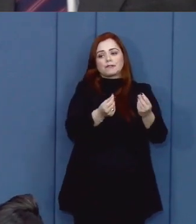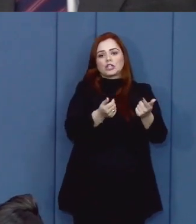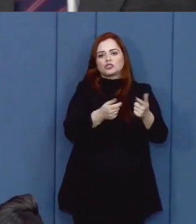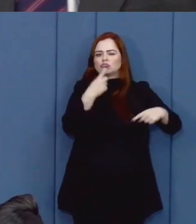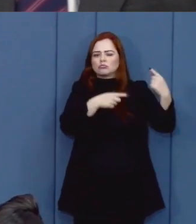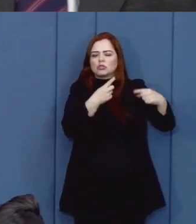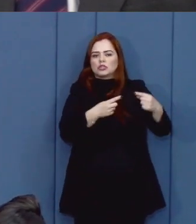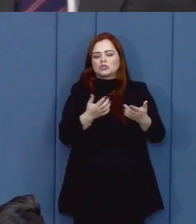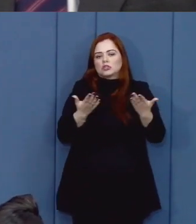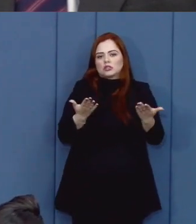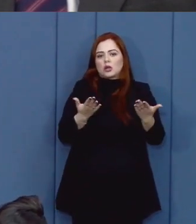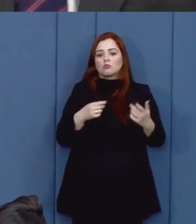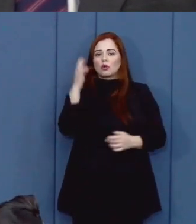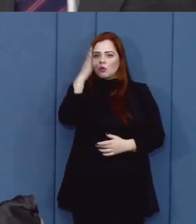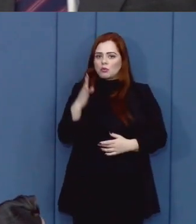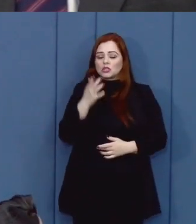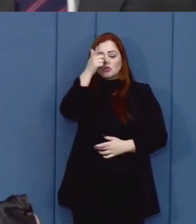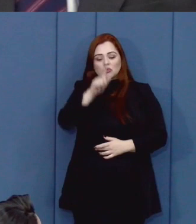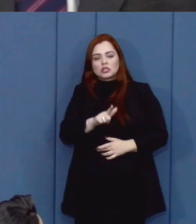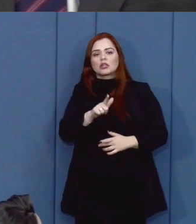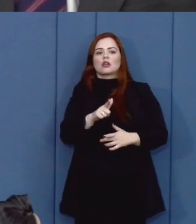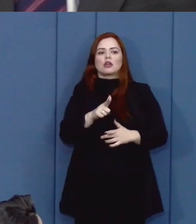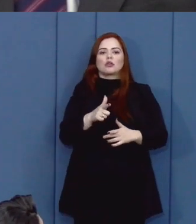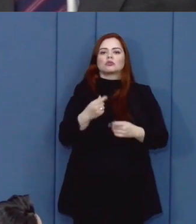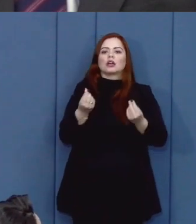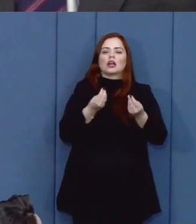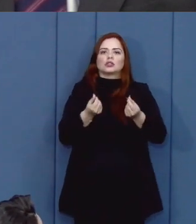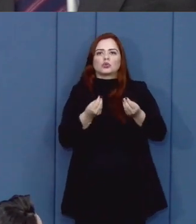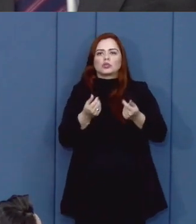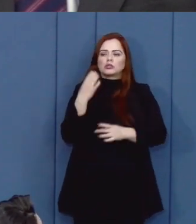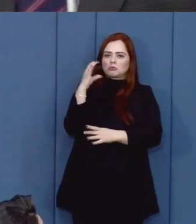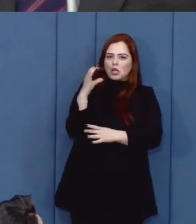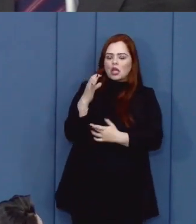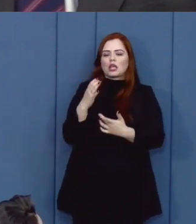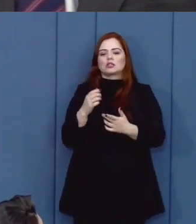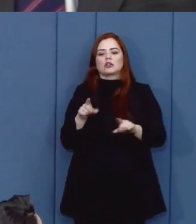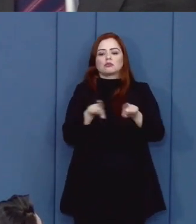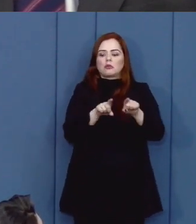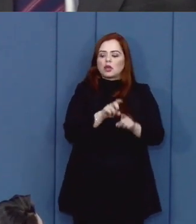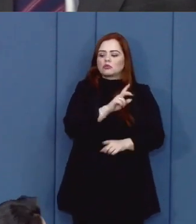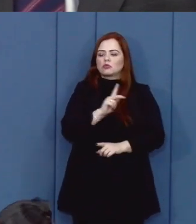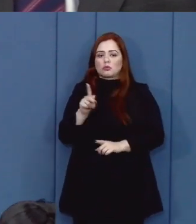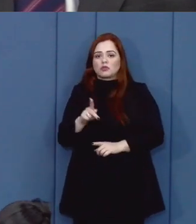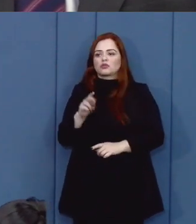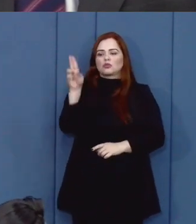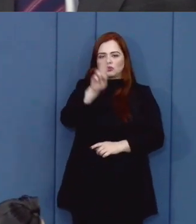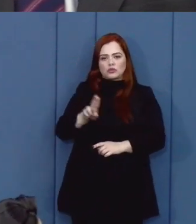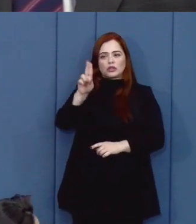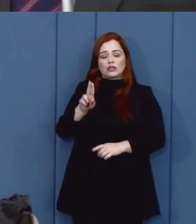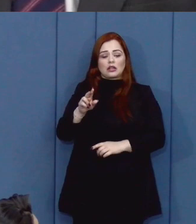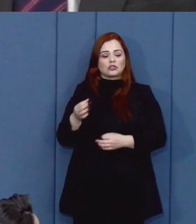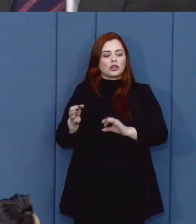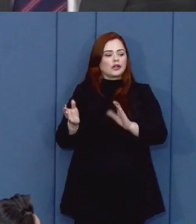política. Então, que o Brasil conseguir fazer prevalecer as suas posições científicas, né, na figura dos professores universitários que participam desses